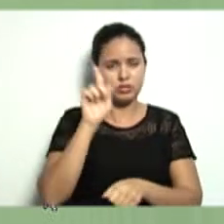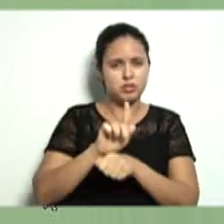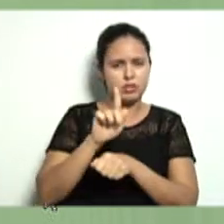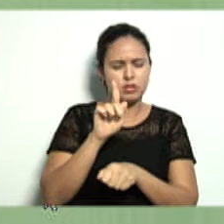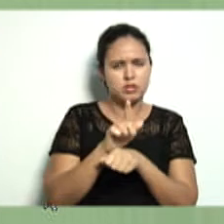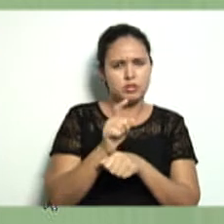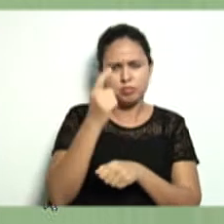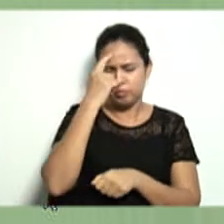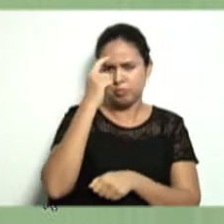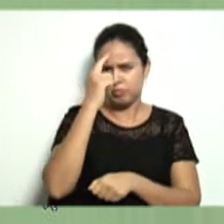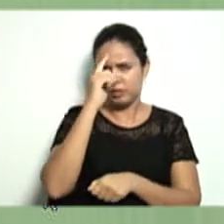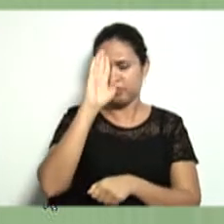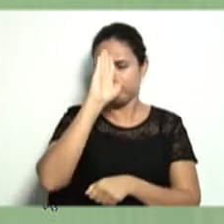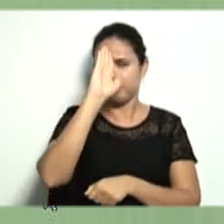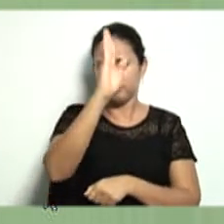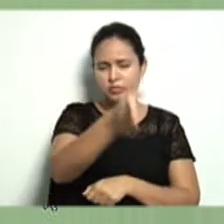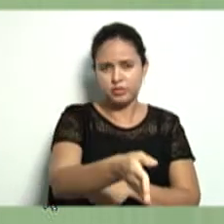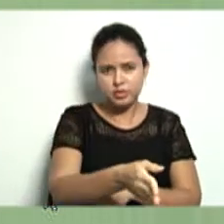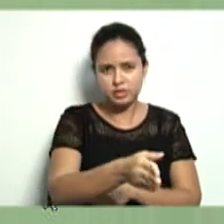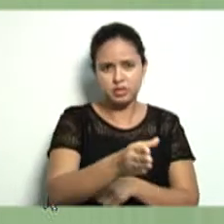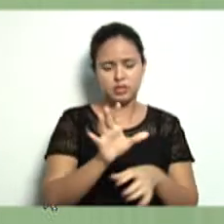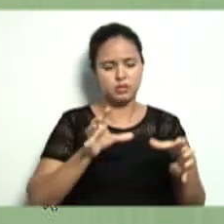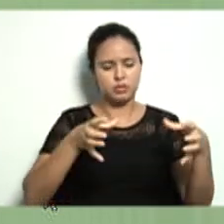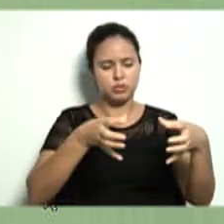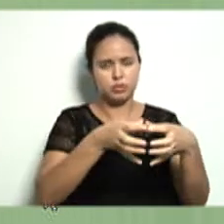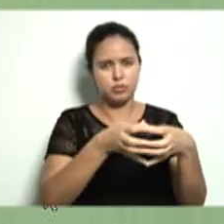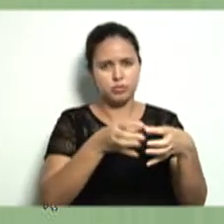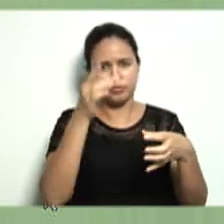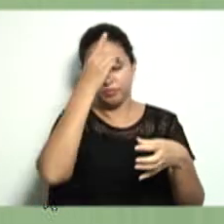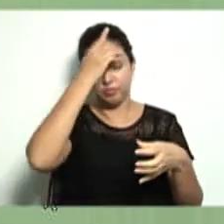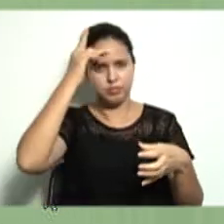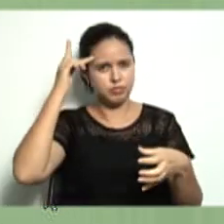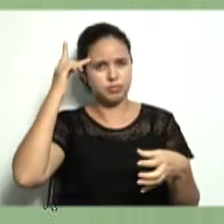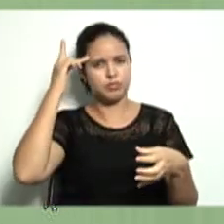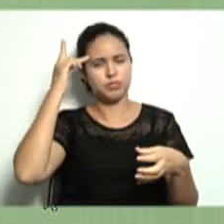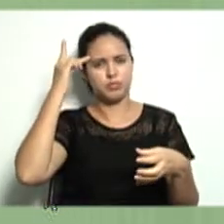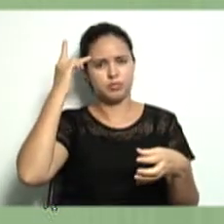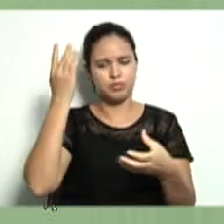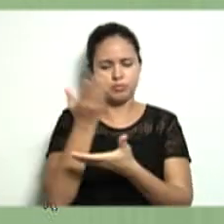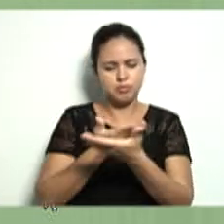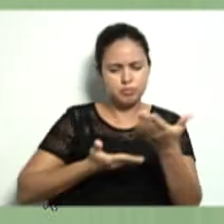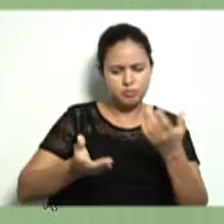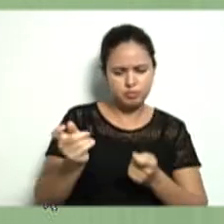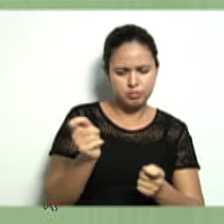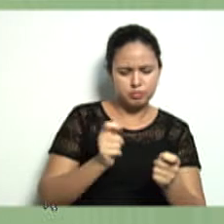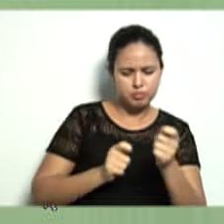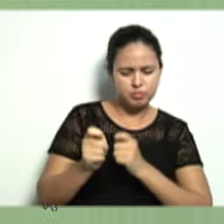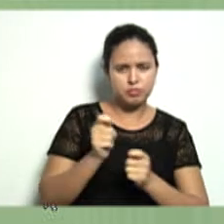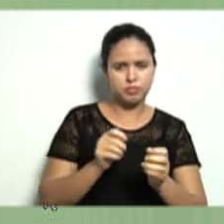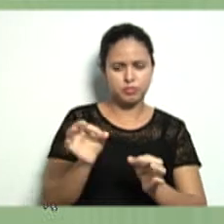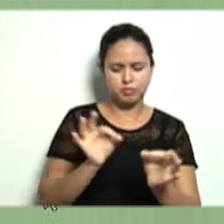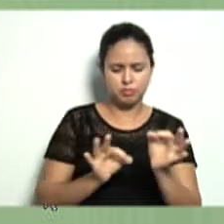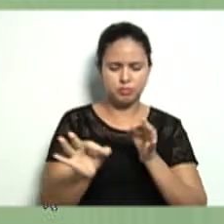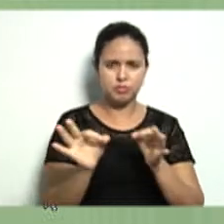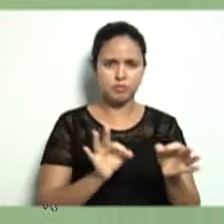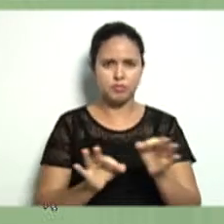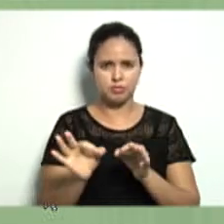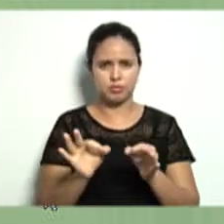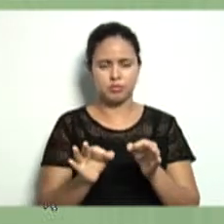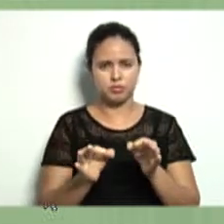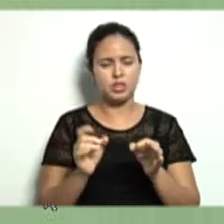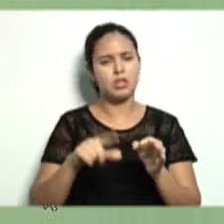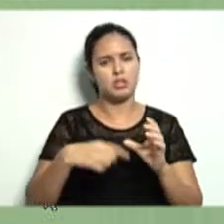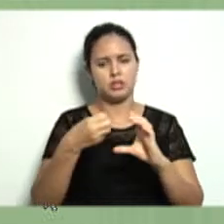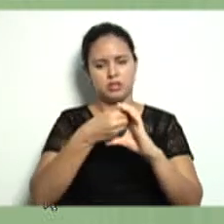à frente de equipes, ele vai estar trabalhando com pessoas, ele vai ser planejado. Ser planejado é uma característica